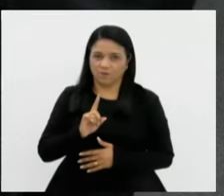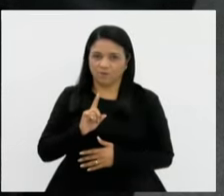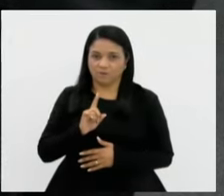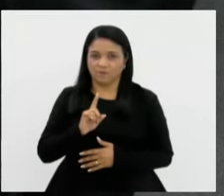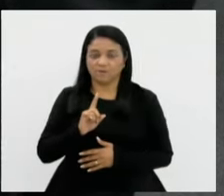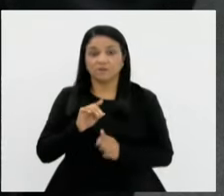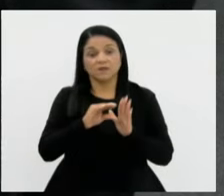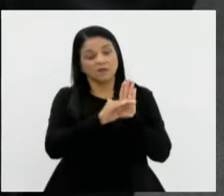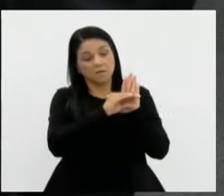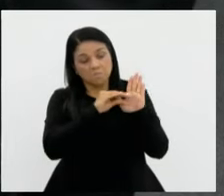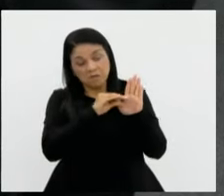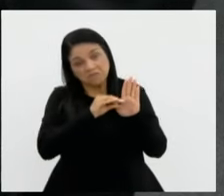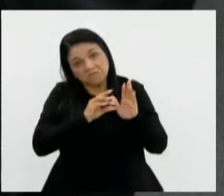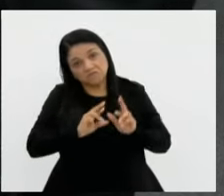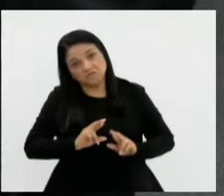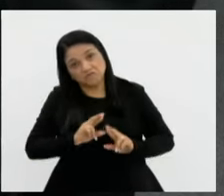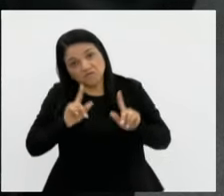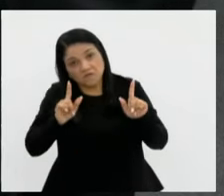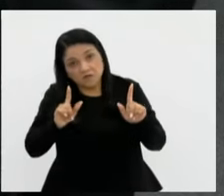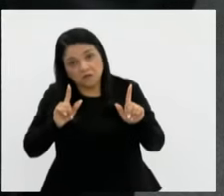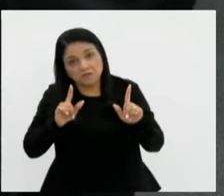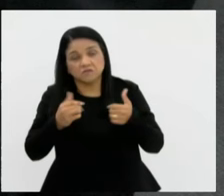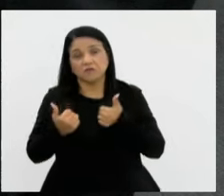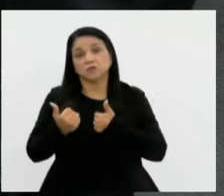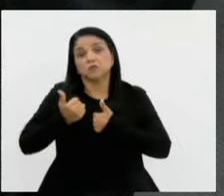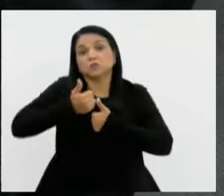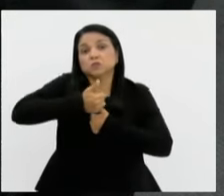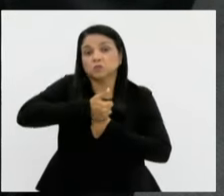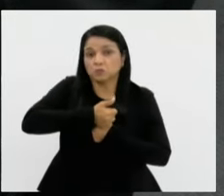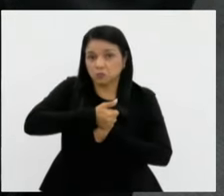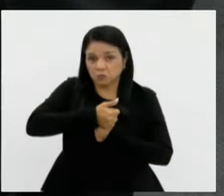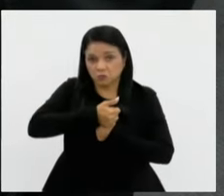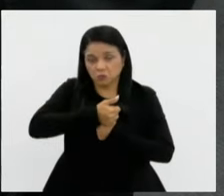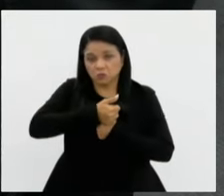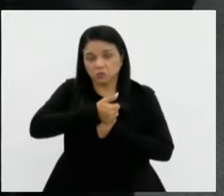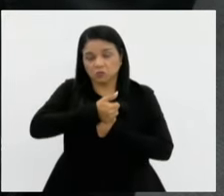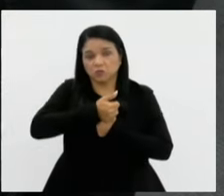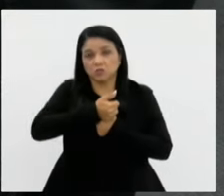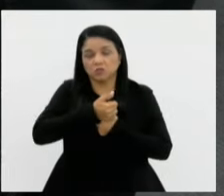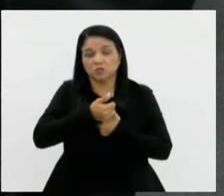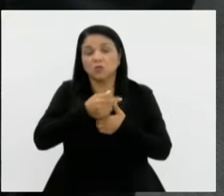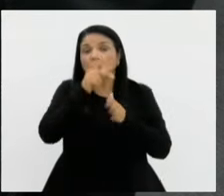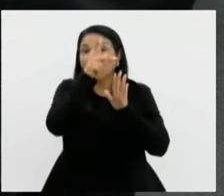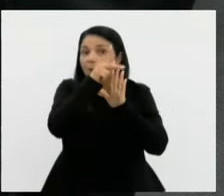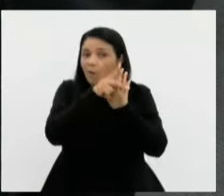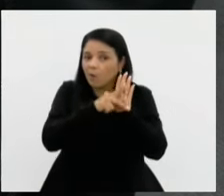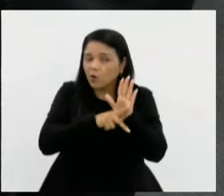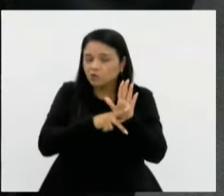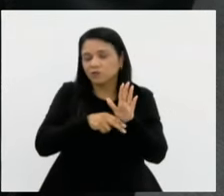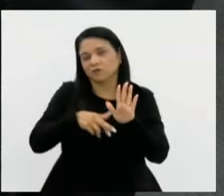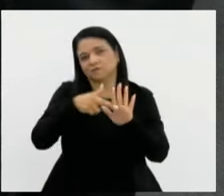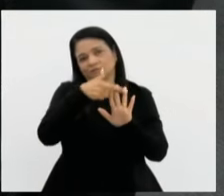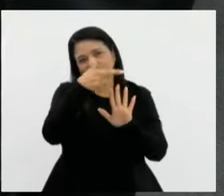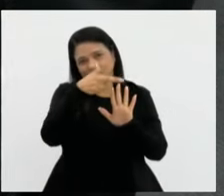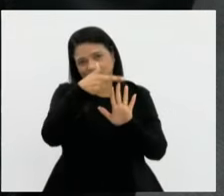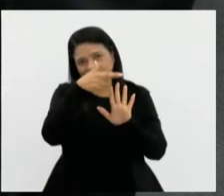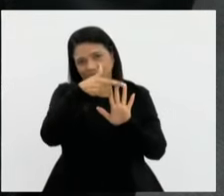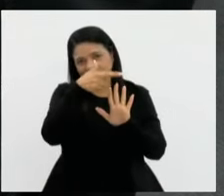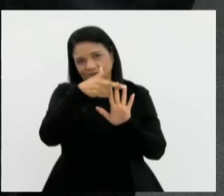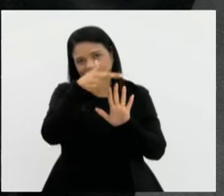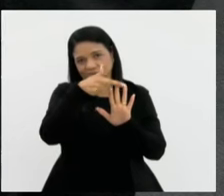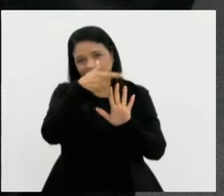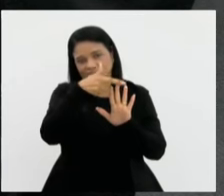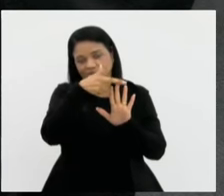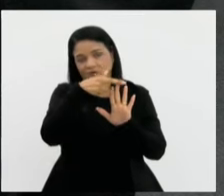emenda diferente disso vai mudar substancialmente a essência do projeto de resolução e, portanto, por